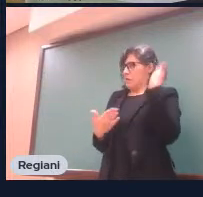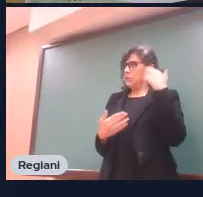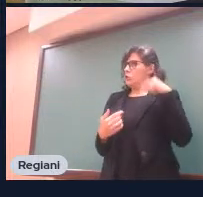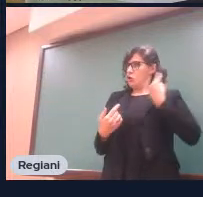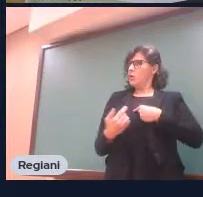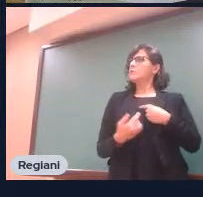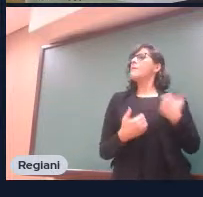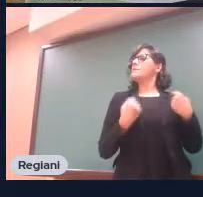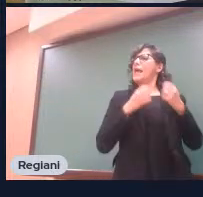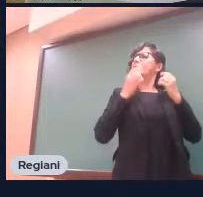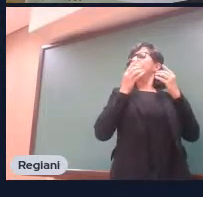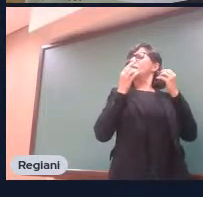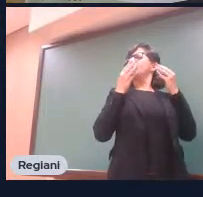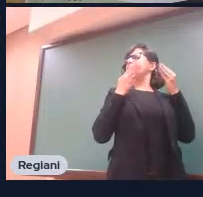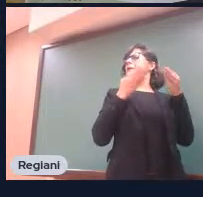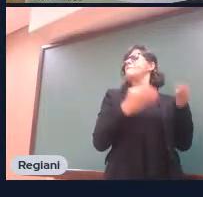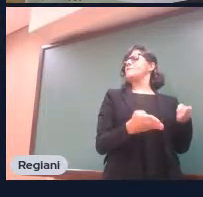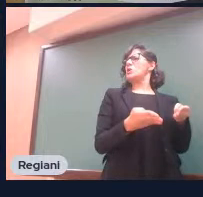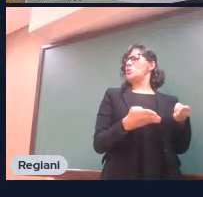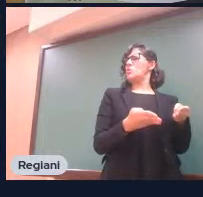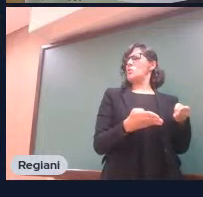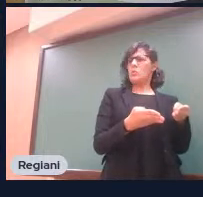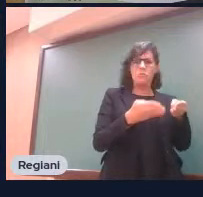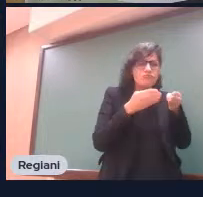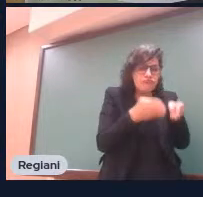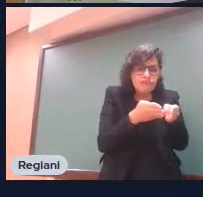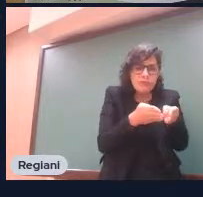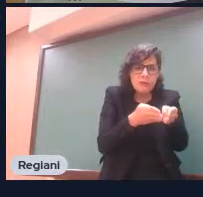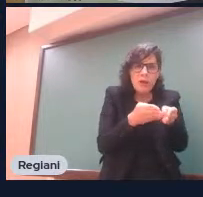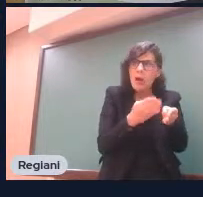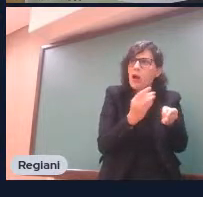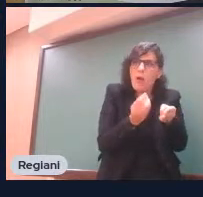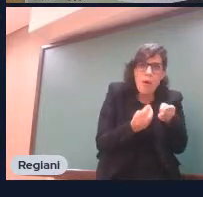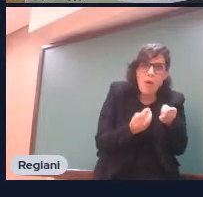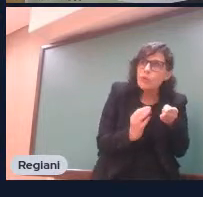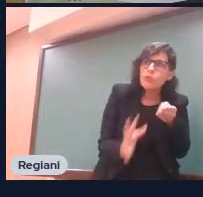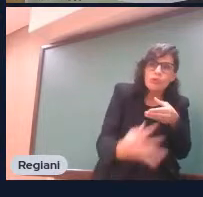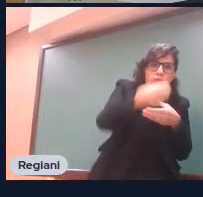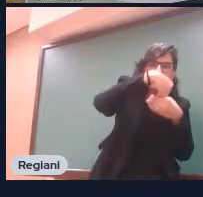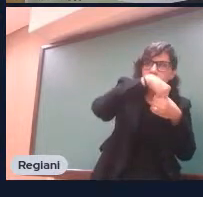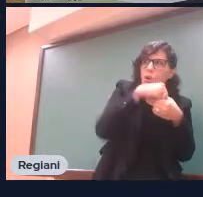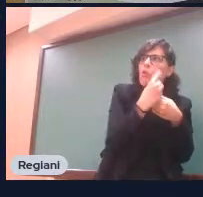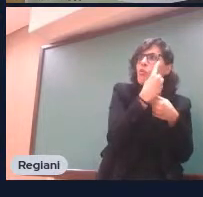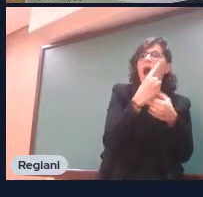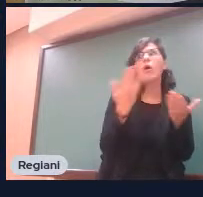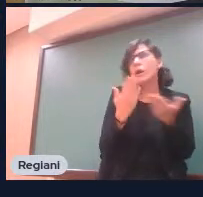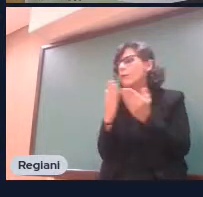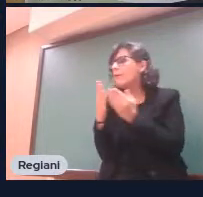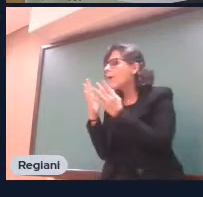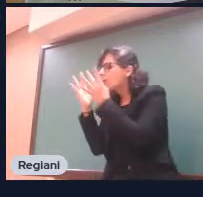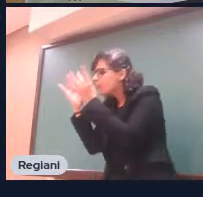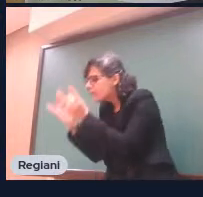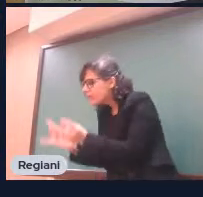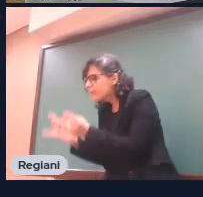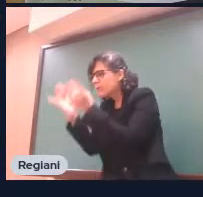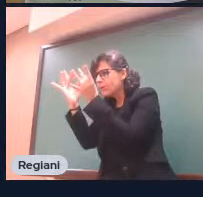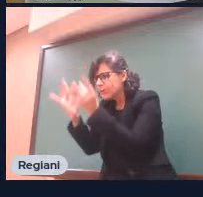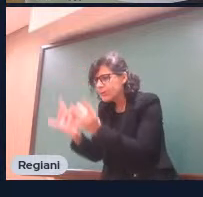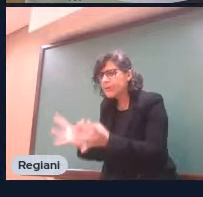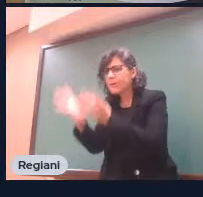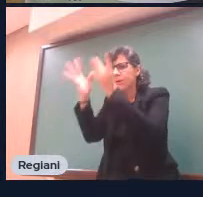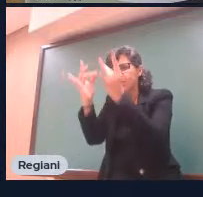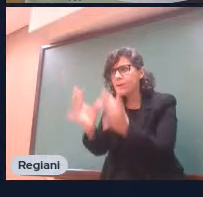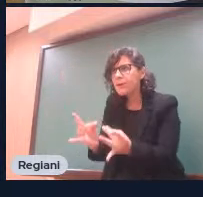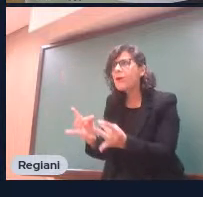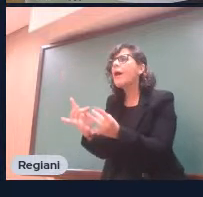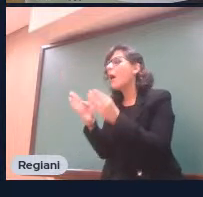experts que juntam tudo numa coisa só para dar um tratamento apropriado ao que estão fazendo.